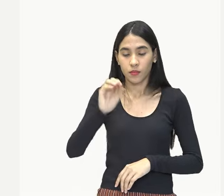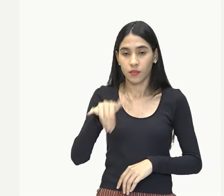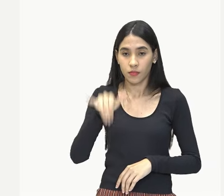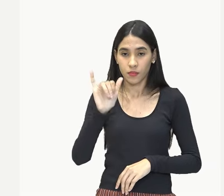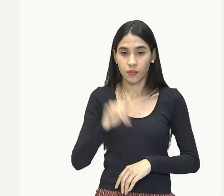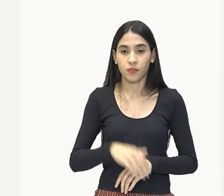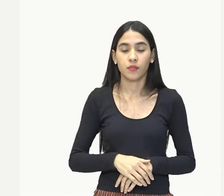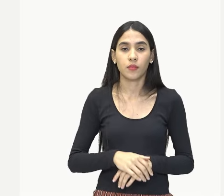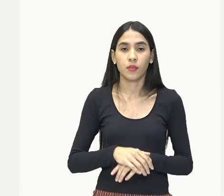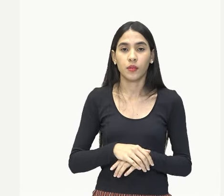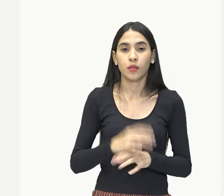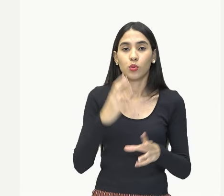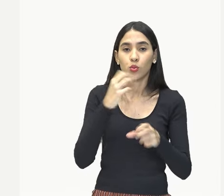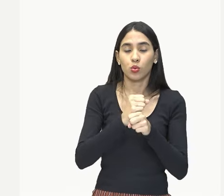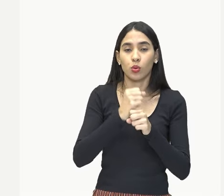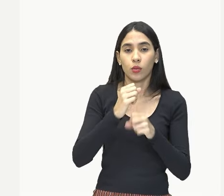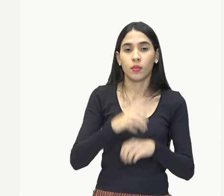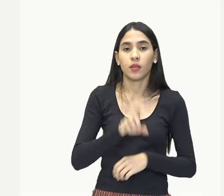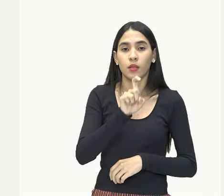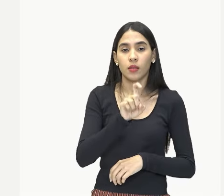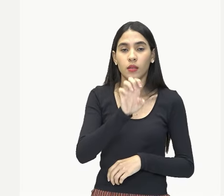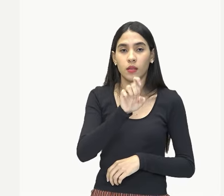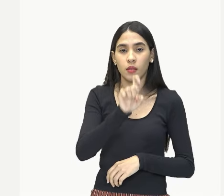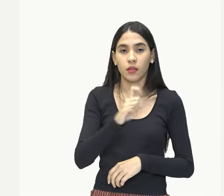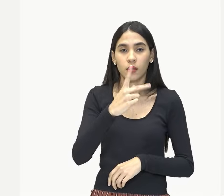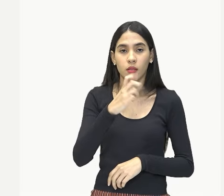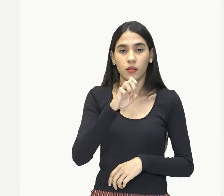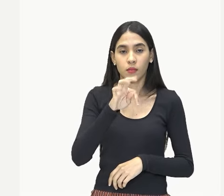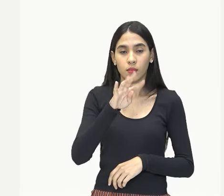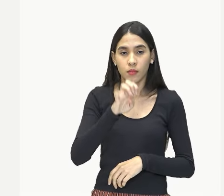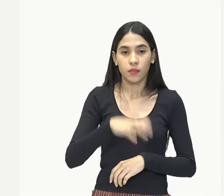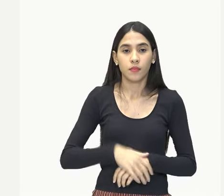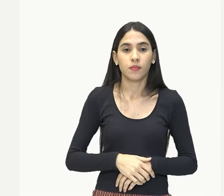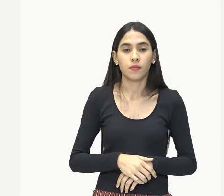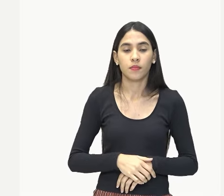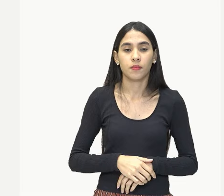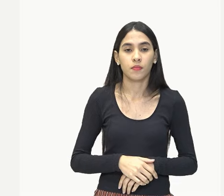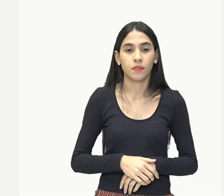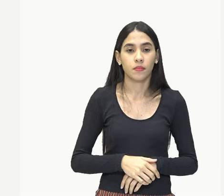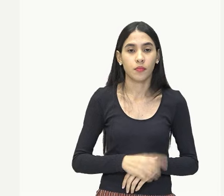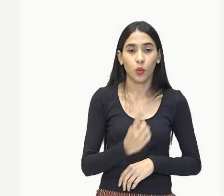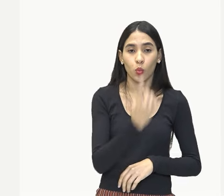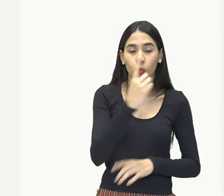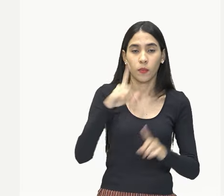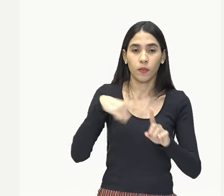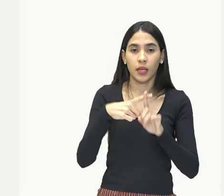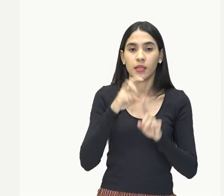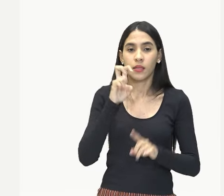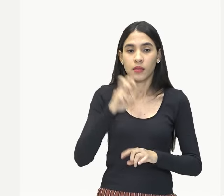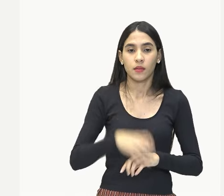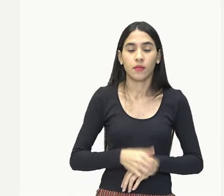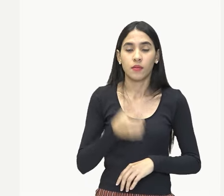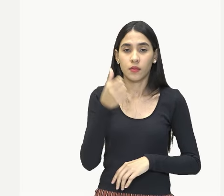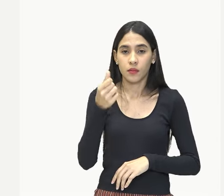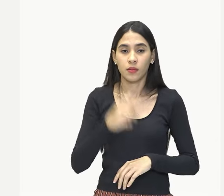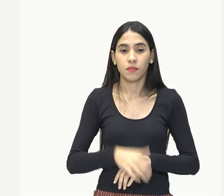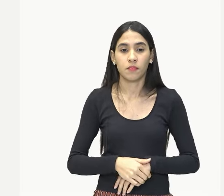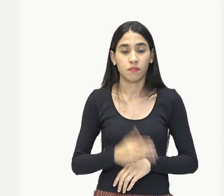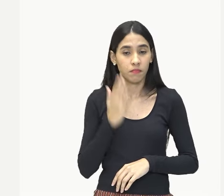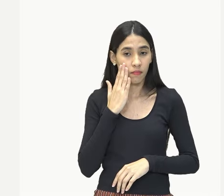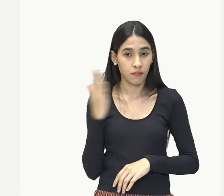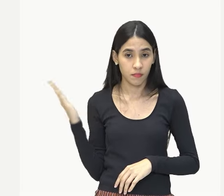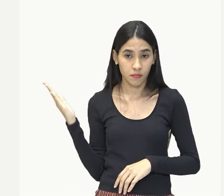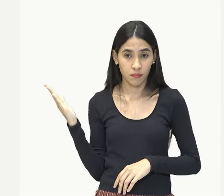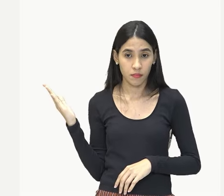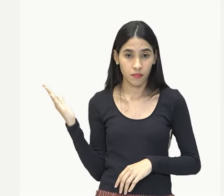vou somar os expoentes. Quando tem sua letra, o expoente é 1. 1 mais 5, 6. Tá aí. Coisa